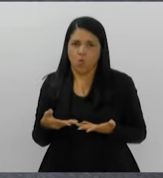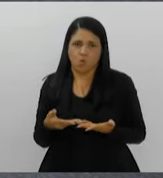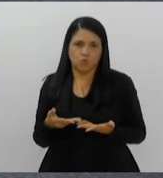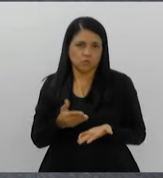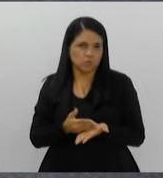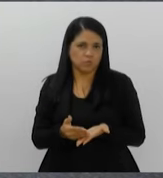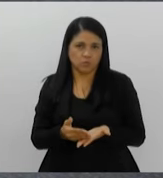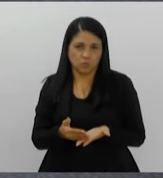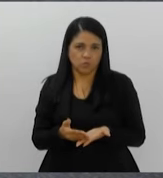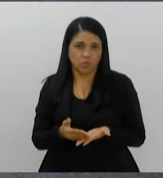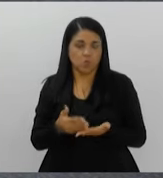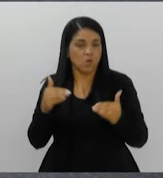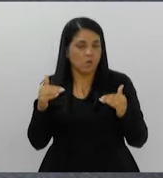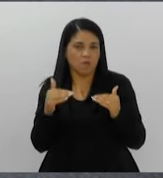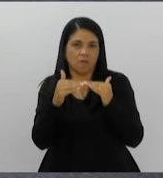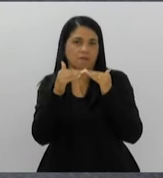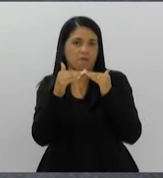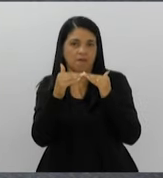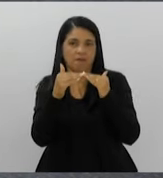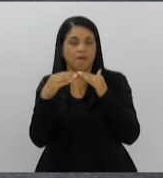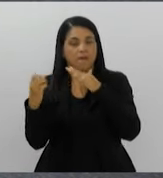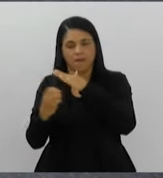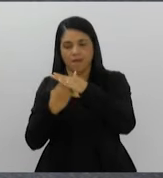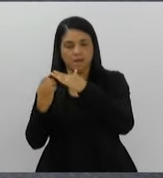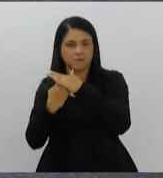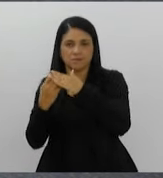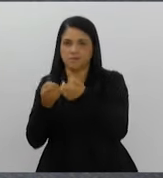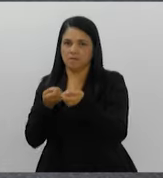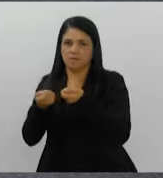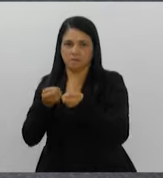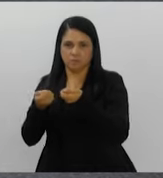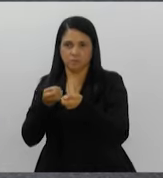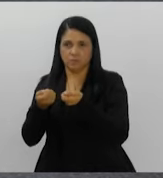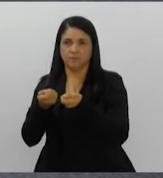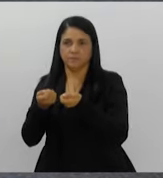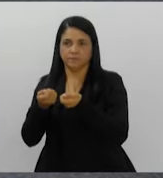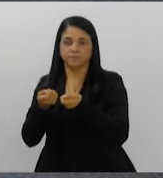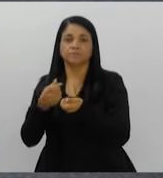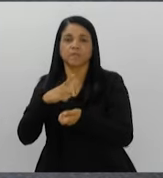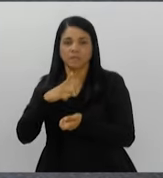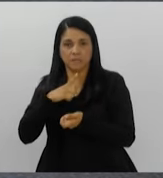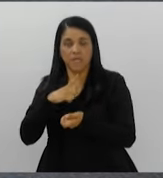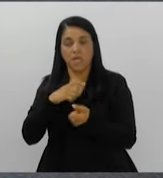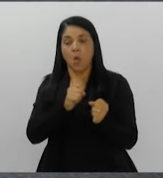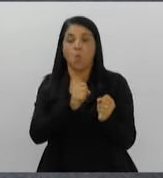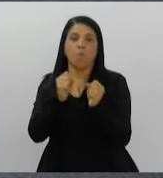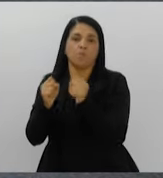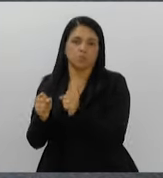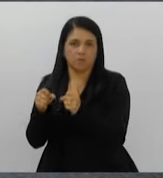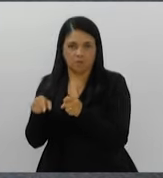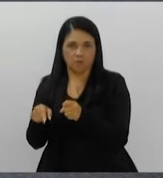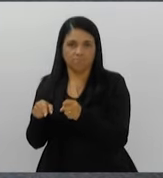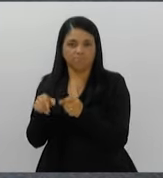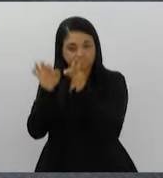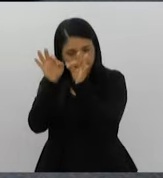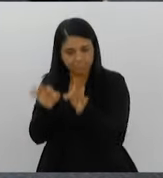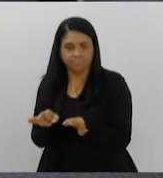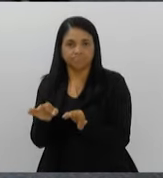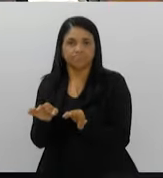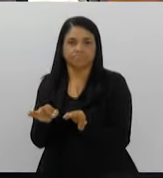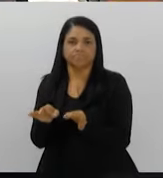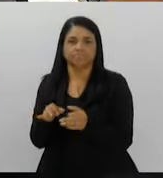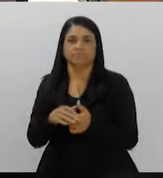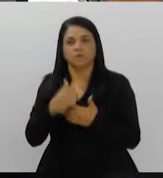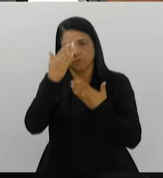que somos favoráveis que essa agência reguladora tenha esse poder que lhe é devido. Muito obrigado,